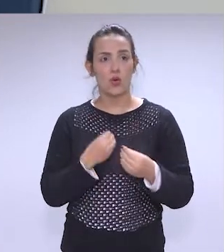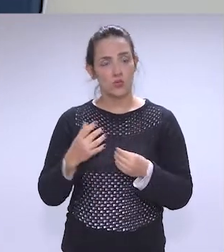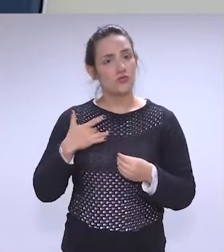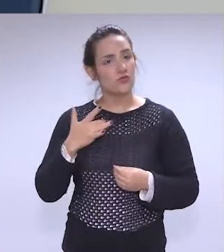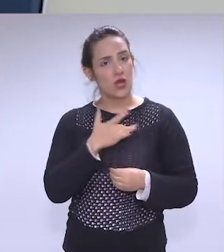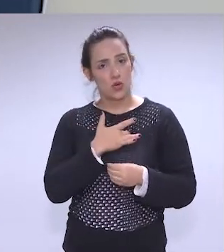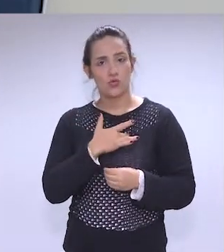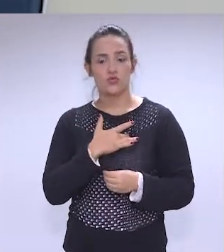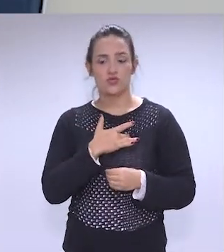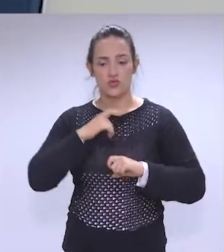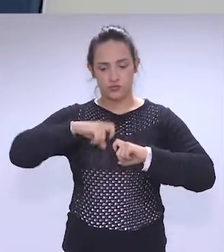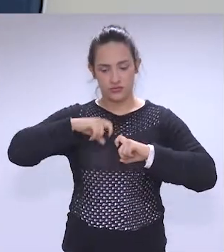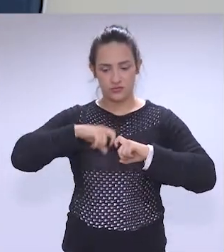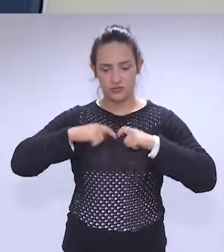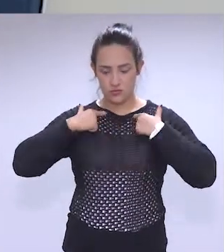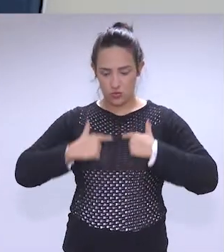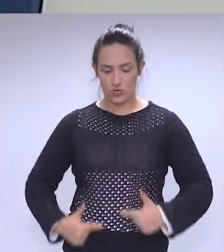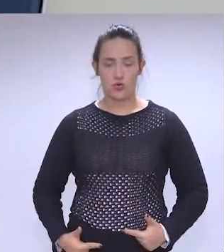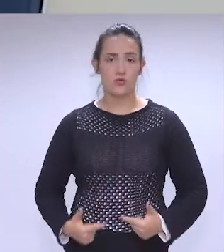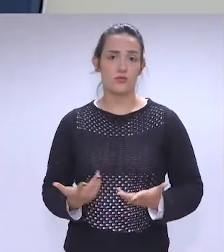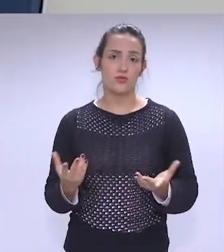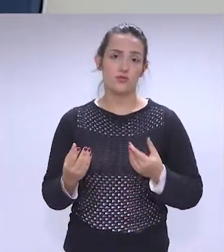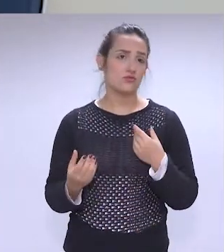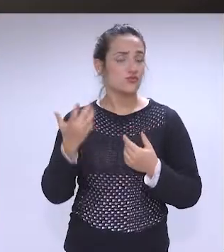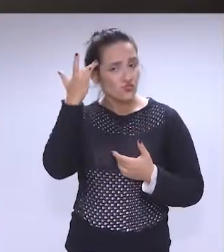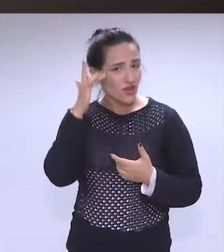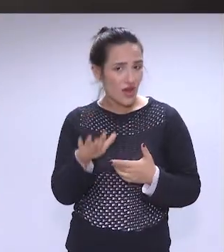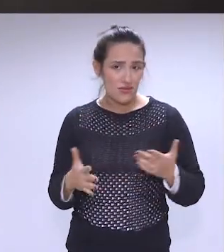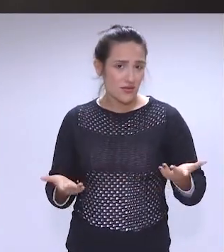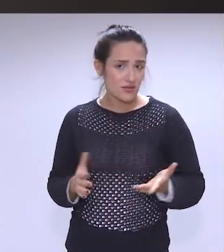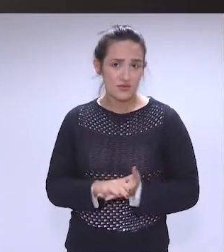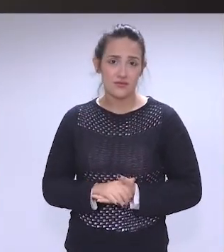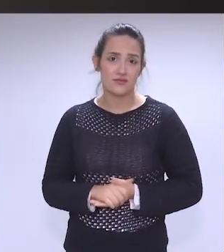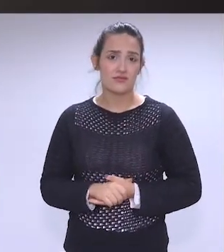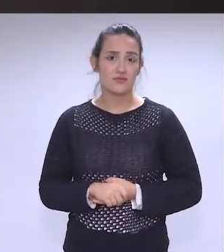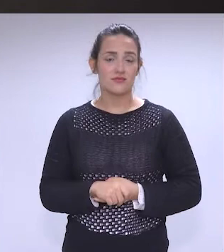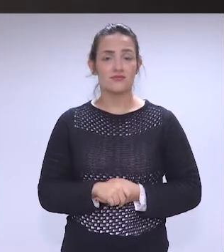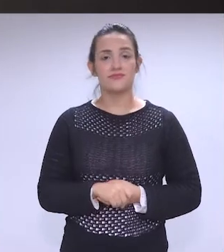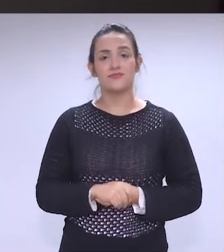sexual e saúde reprodutiva de uma maneira tranquila, né?